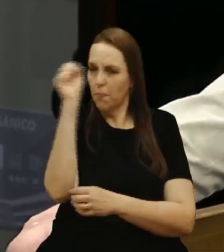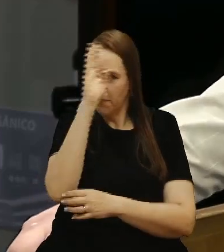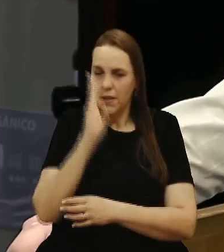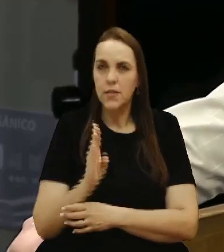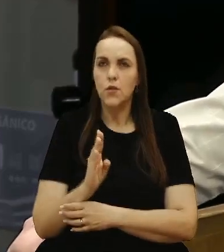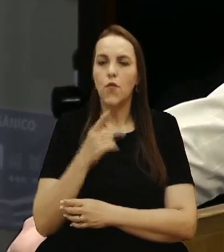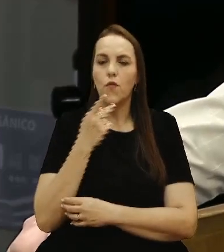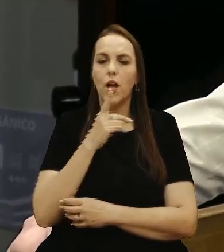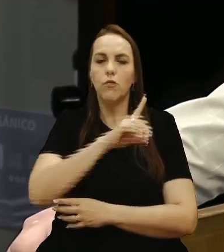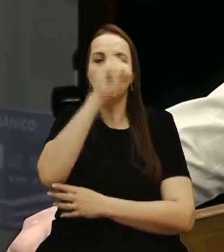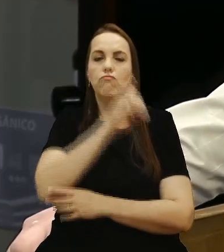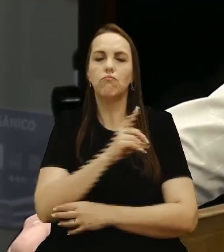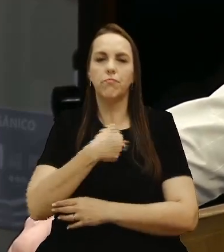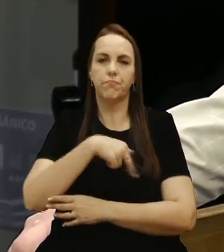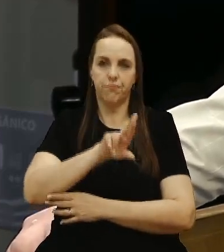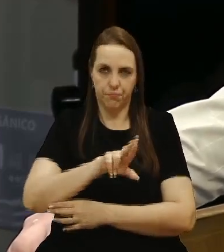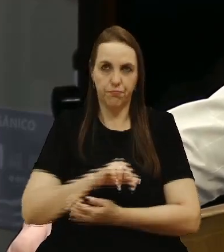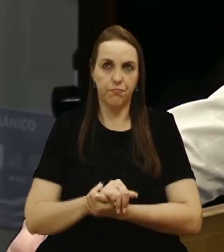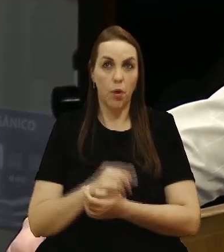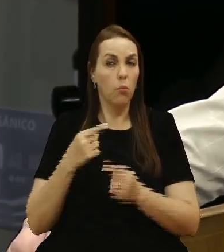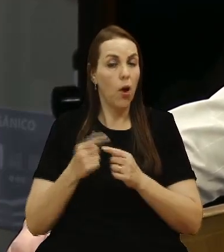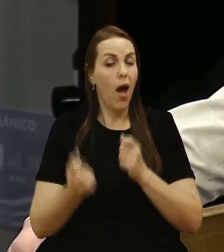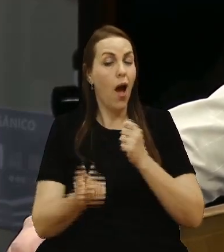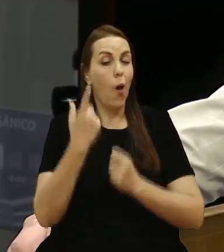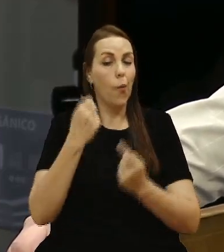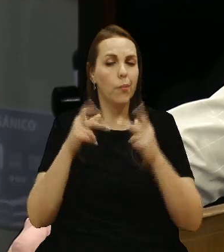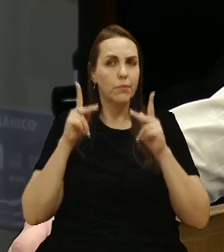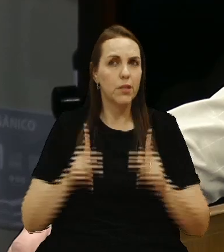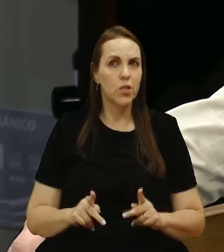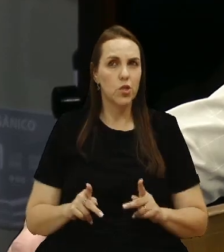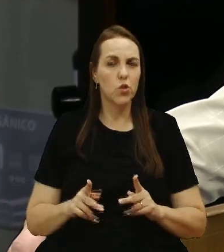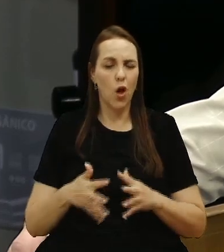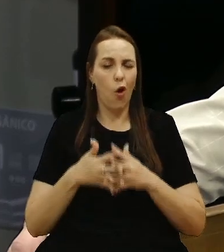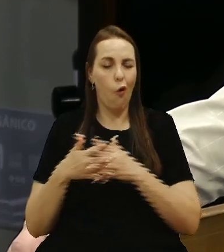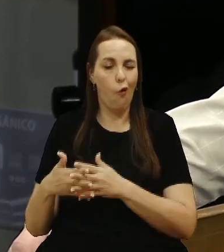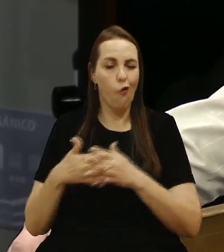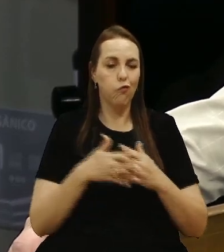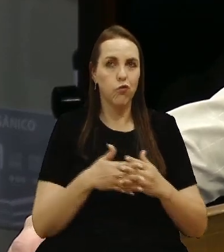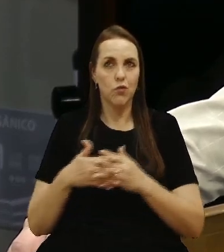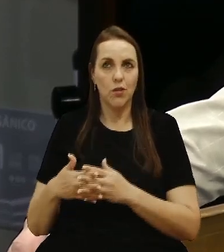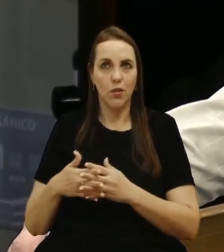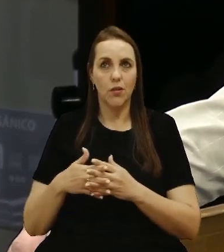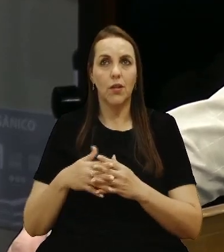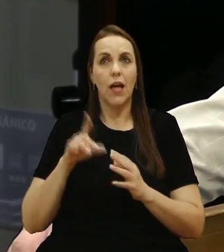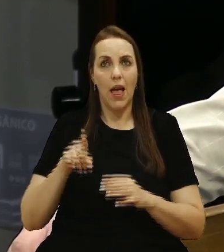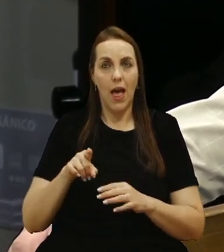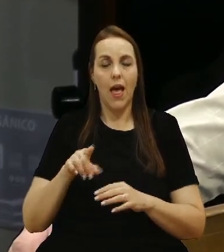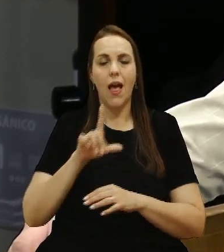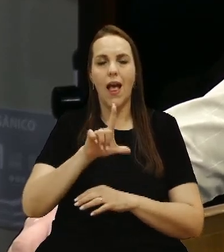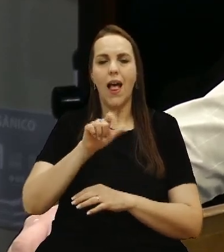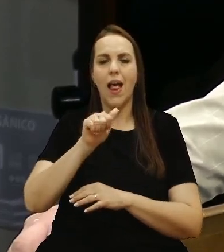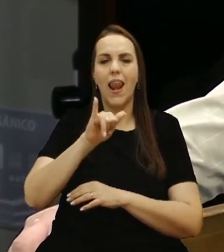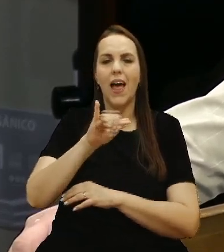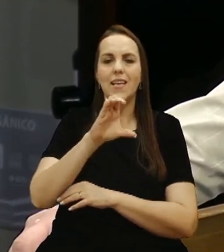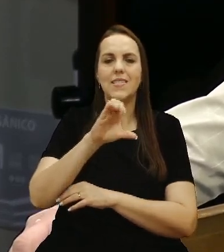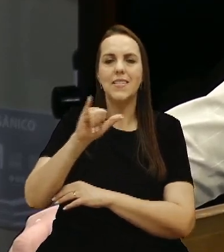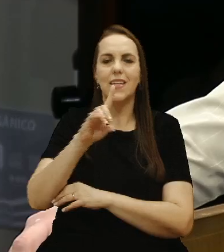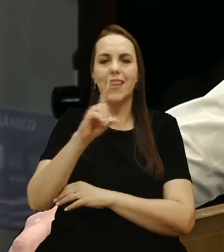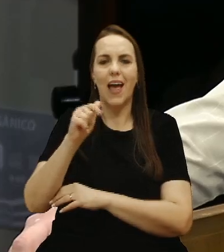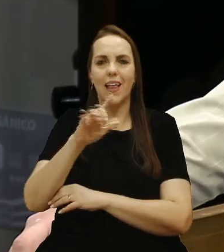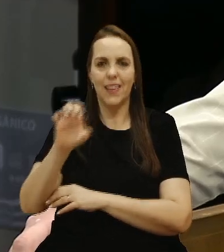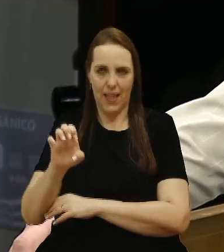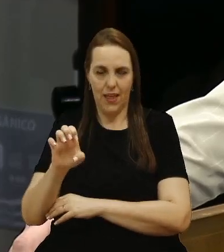direito religioso. Porque algumas pessoas confundem laicidade com laicismo, e a laicidade diz respeito à liberdade